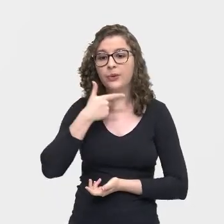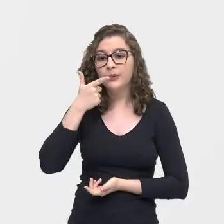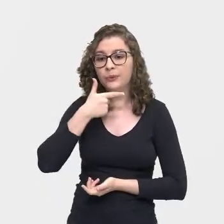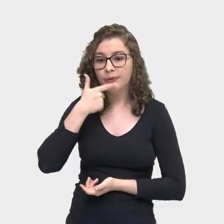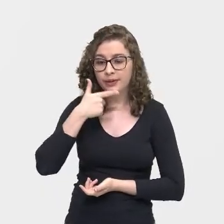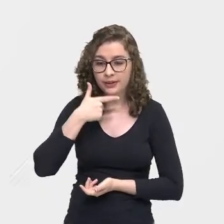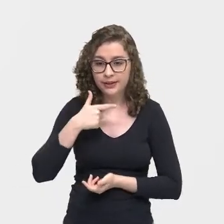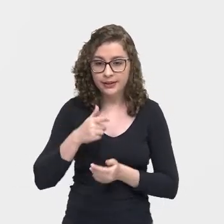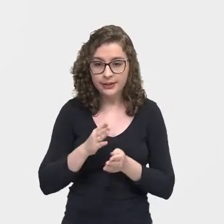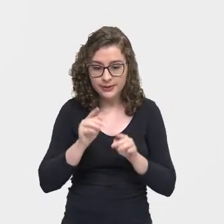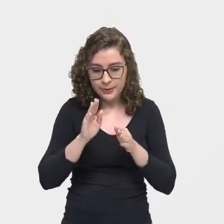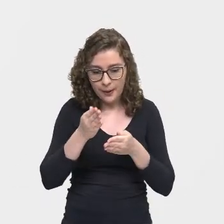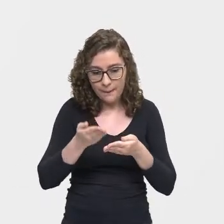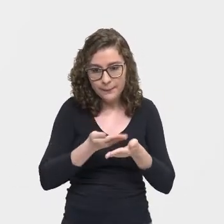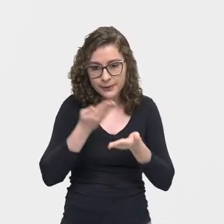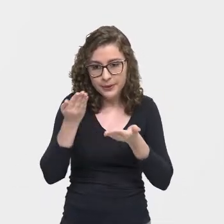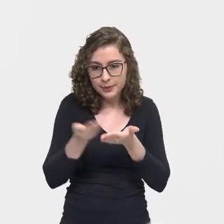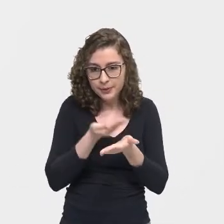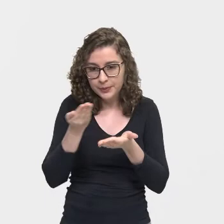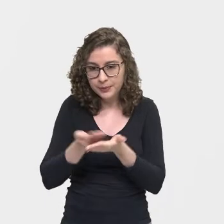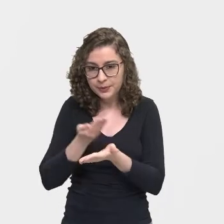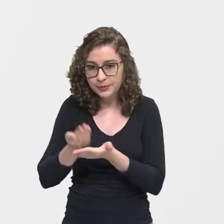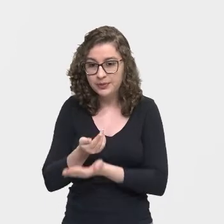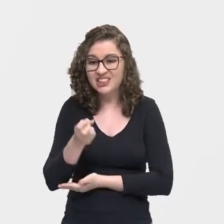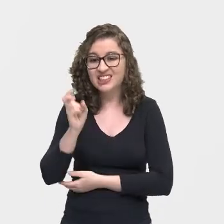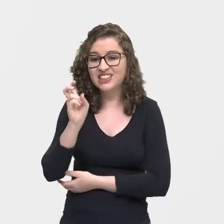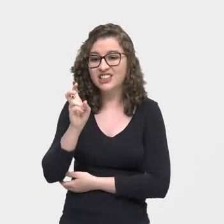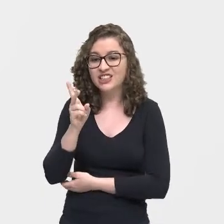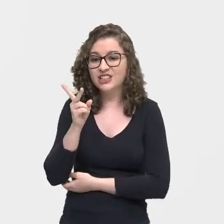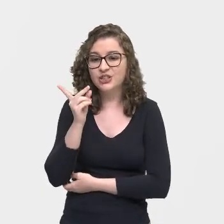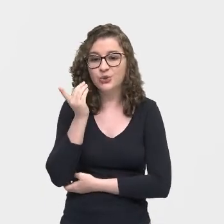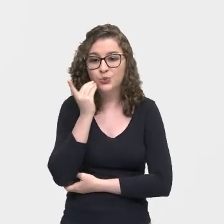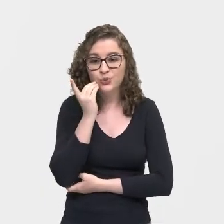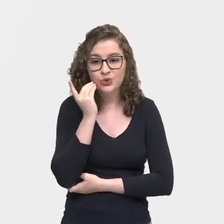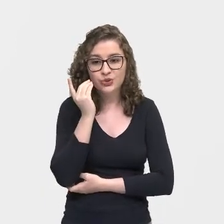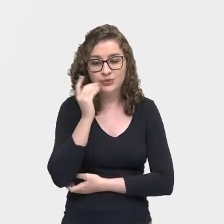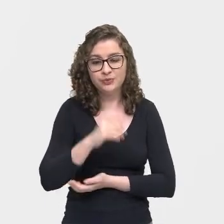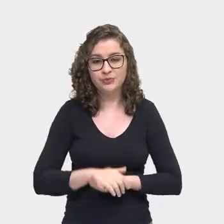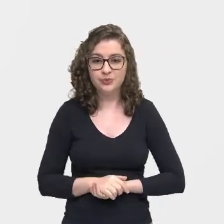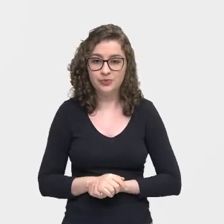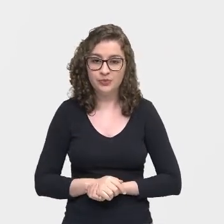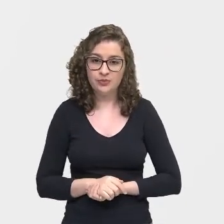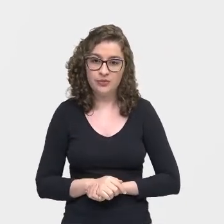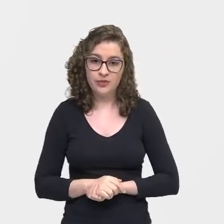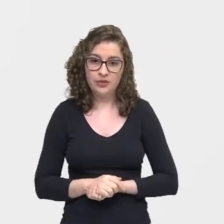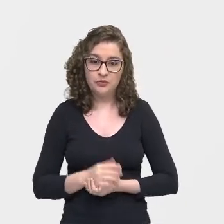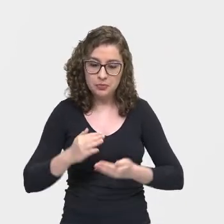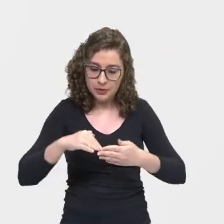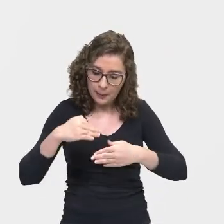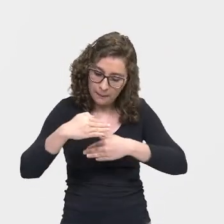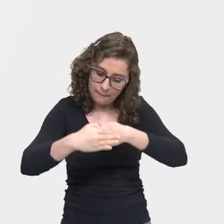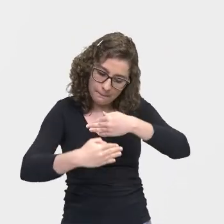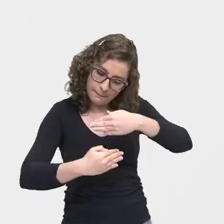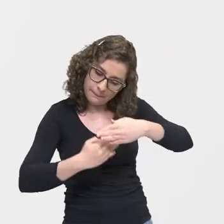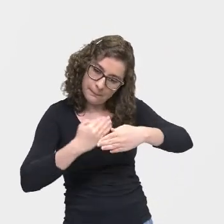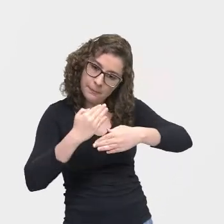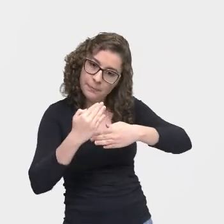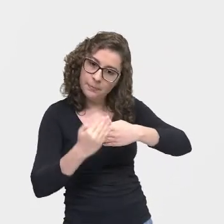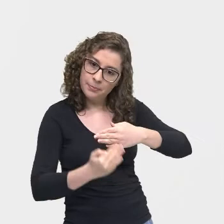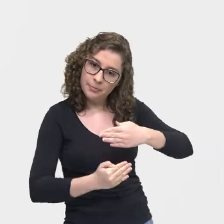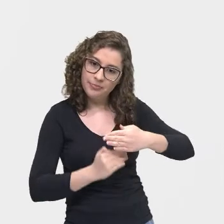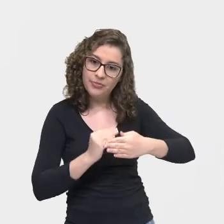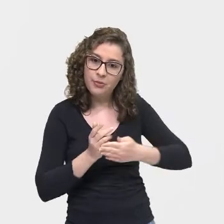tem uma durabilidade depois de aberto, né, 5 dias. E aí você pode, por exemplo, embrulhar em plástico